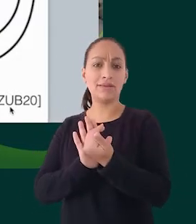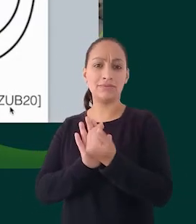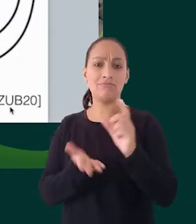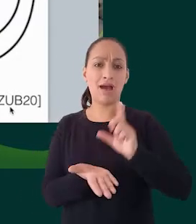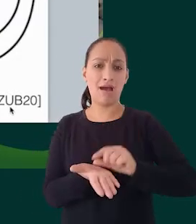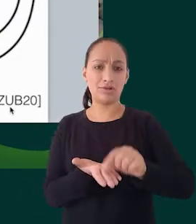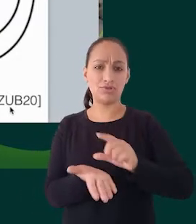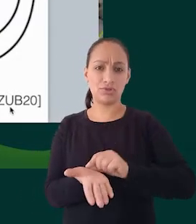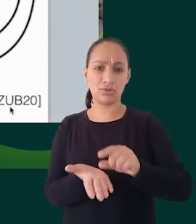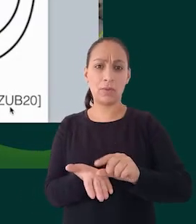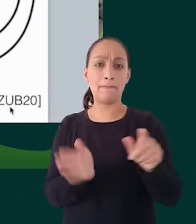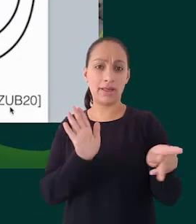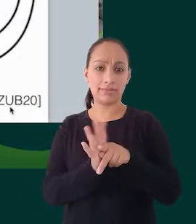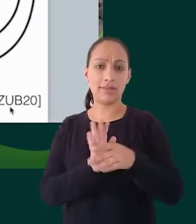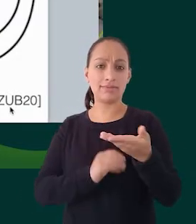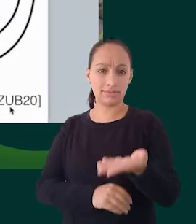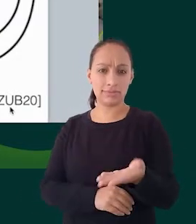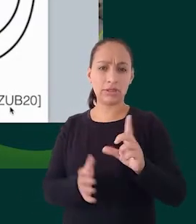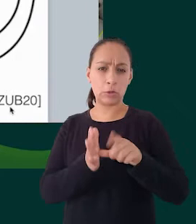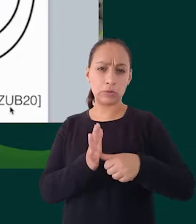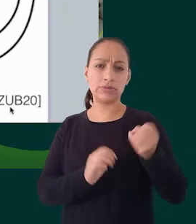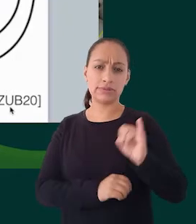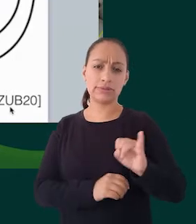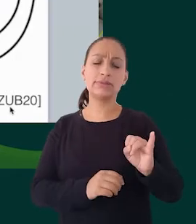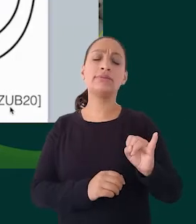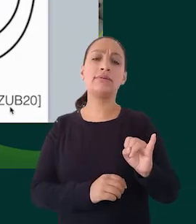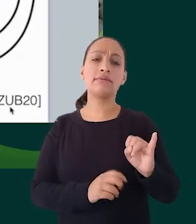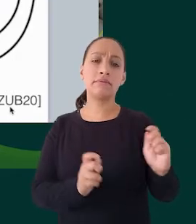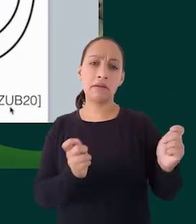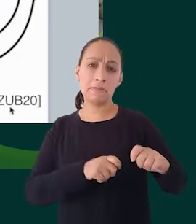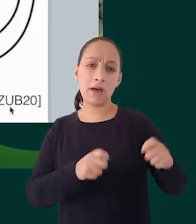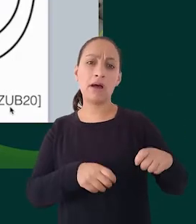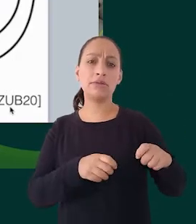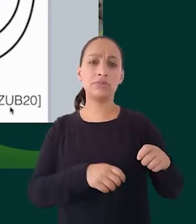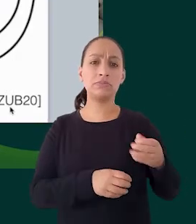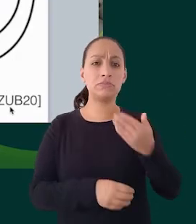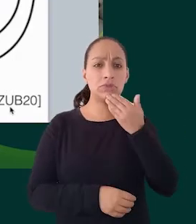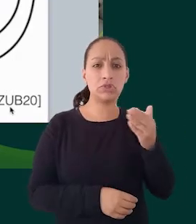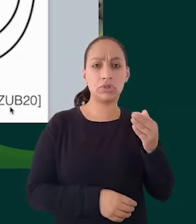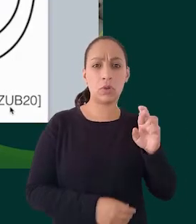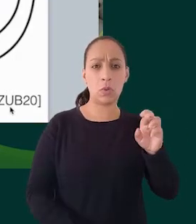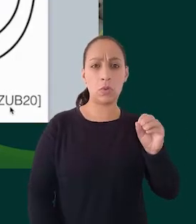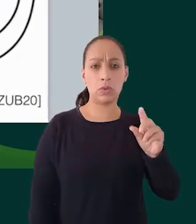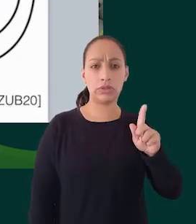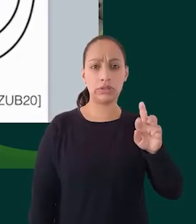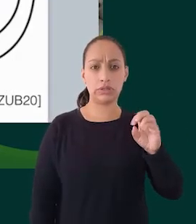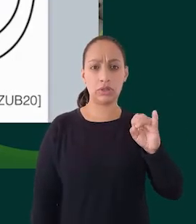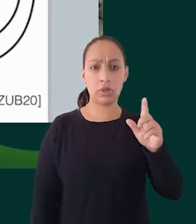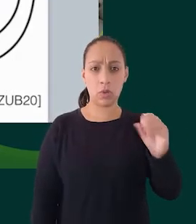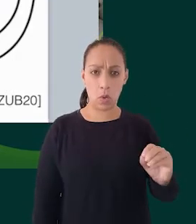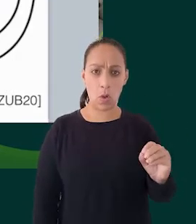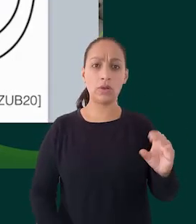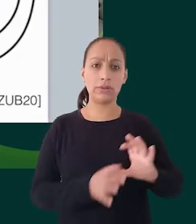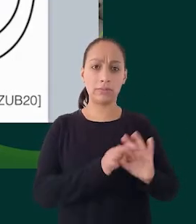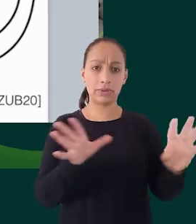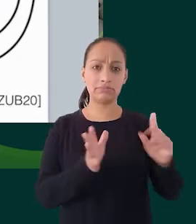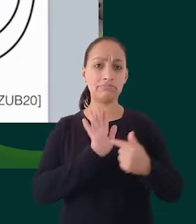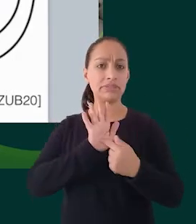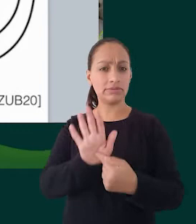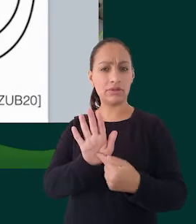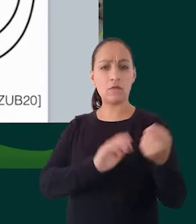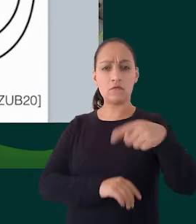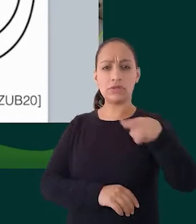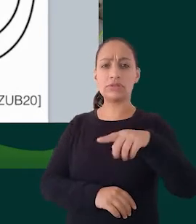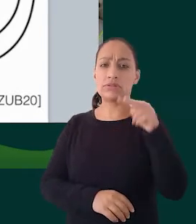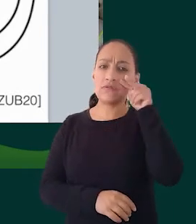Rodrigo deixar disponível a apresentação para vocês. Aí vocês podem olhar esses artigos também, que são muito detalhados e interessantes. Esse artigo, ele faz